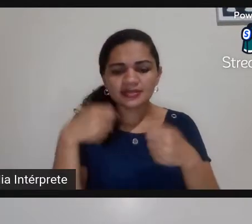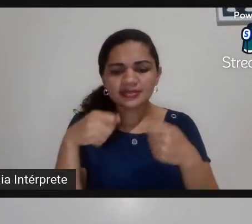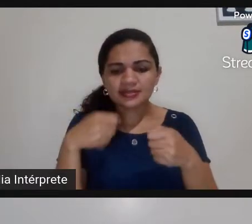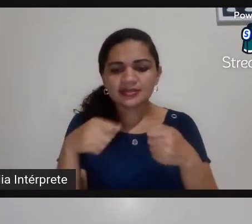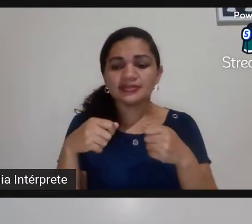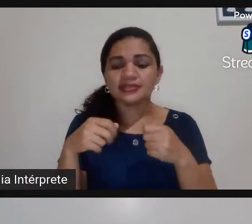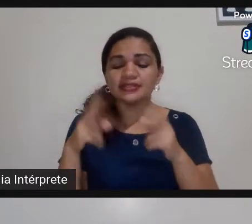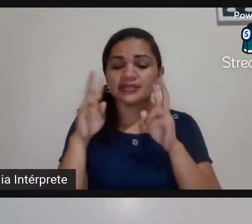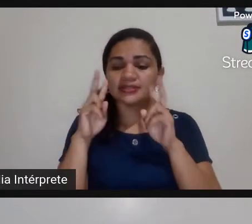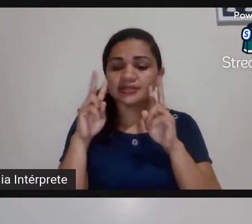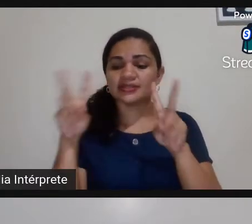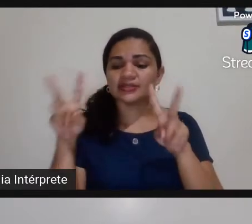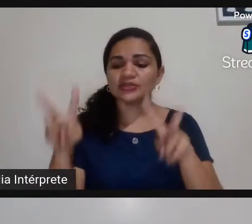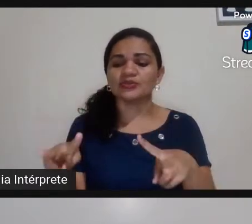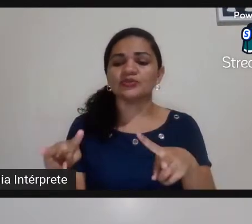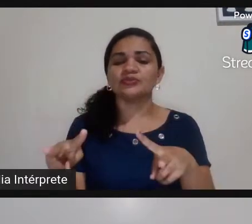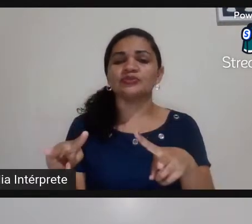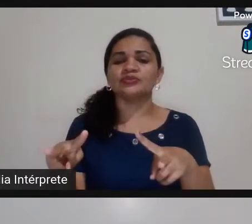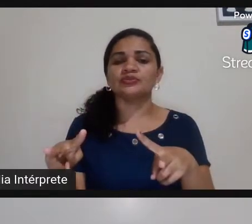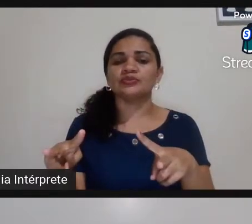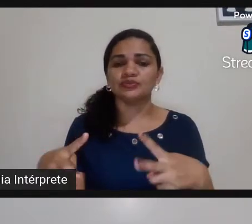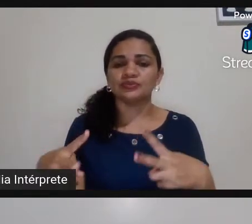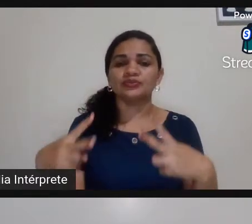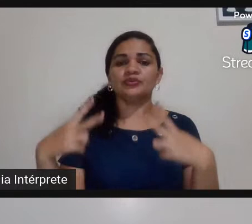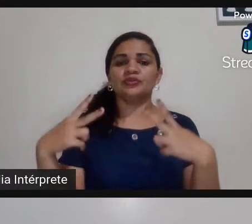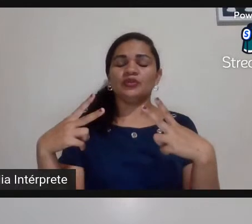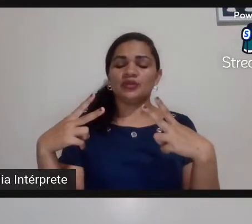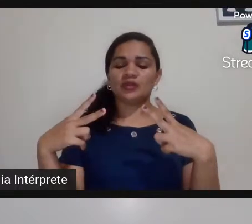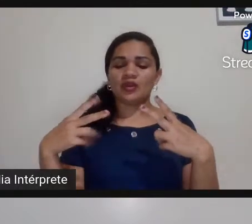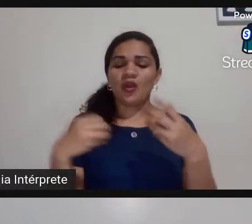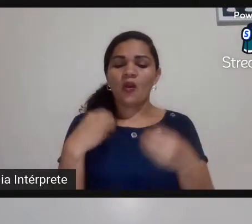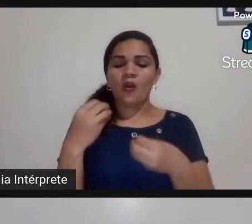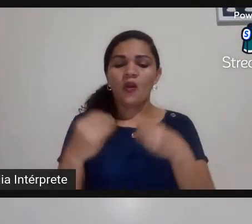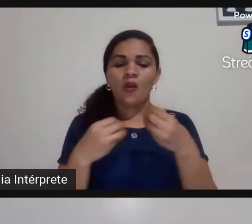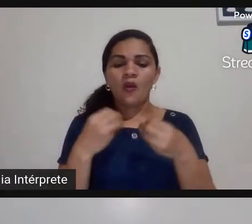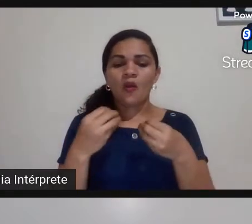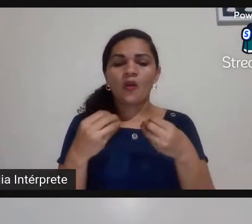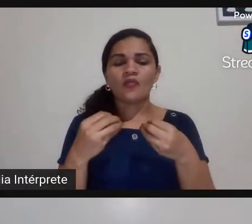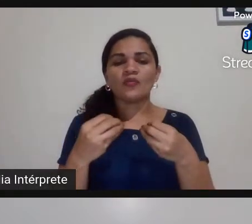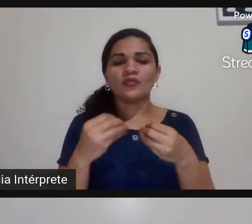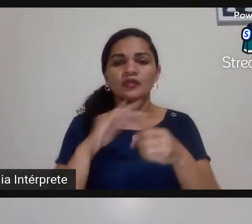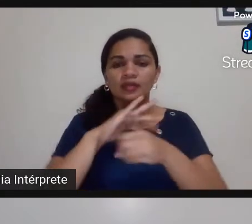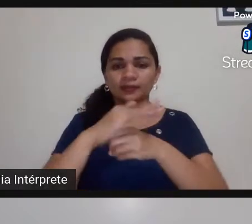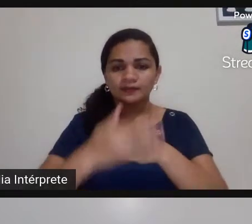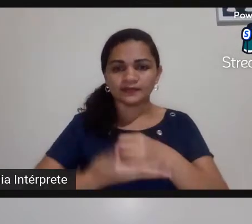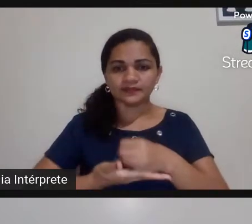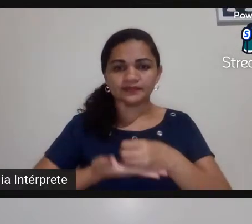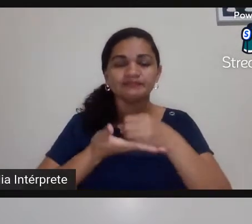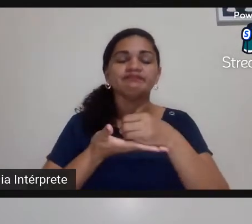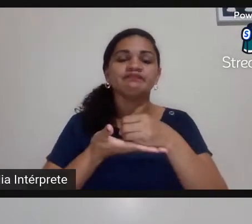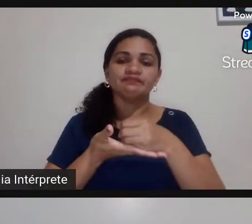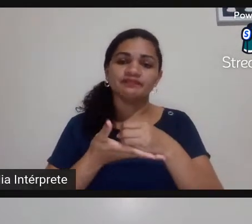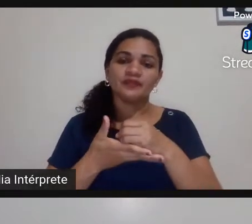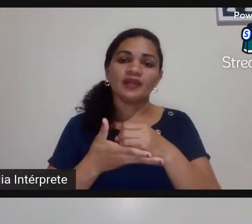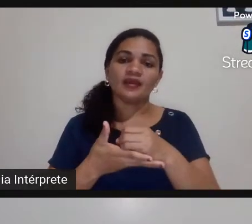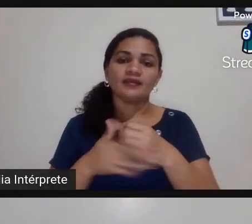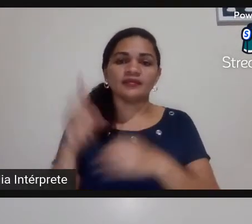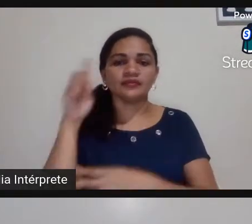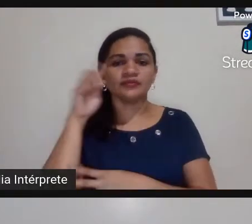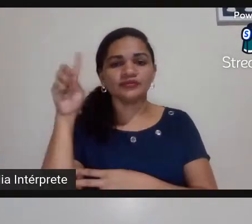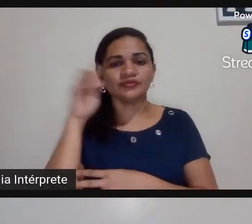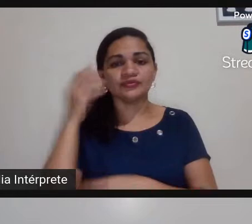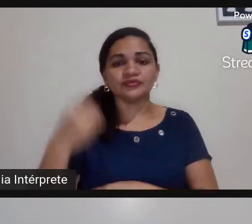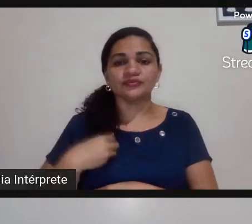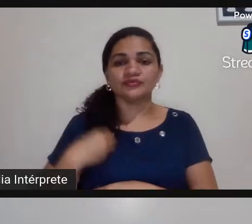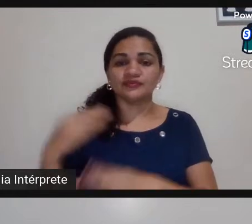se volta a cada vez mais para repensar o seu consumo sustentável agora que realmente elas passam a maior parte do dia em casa e conseguem